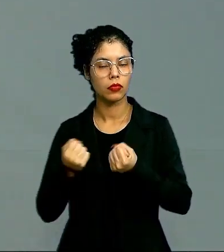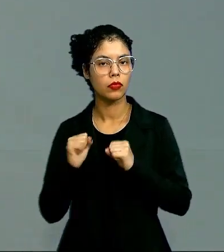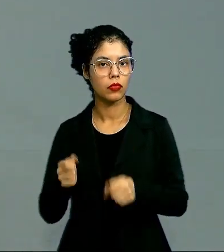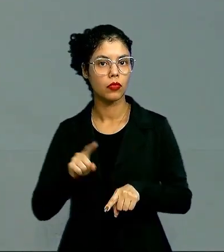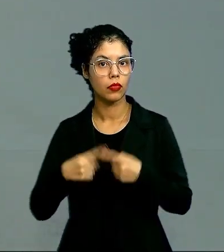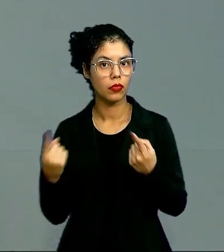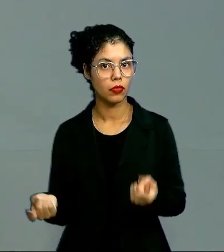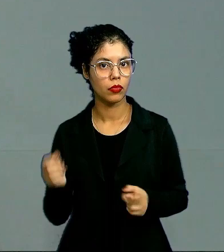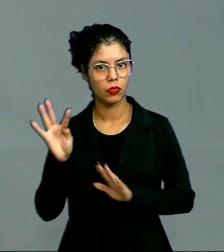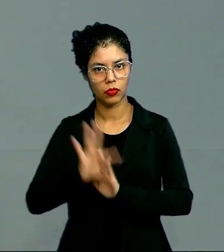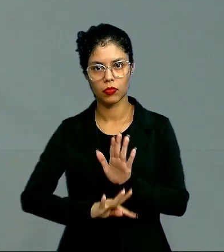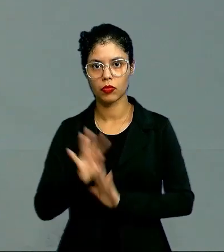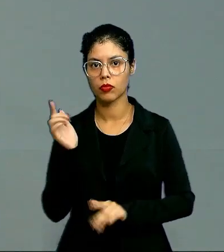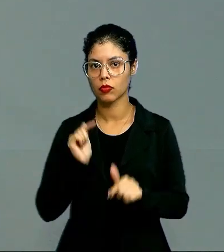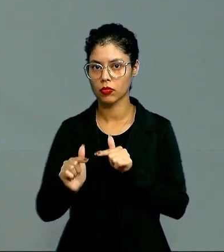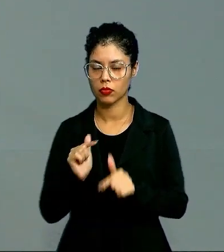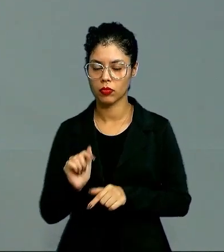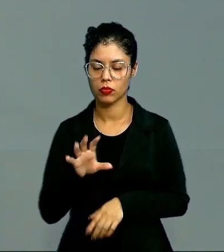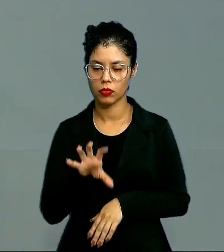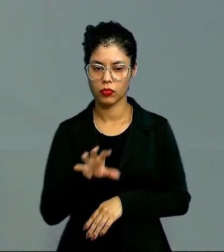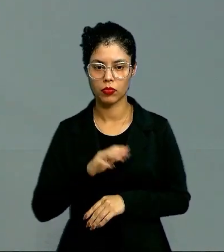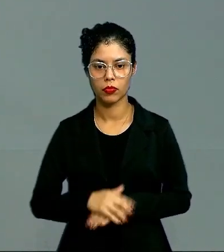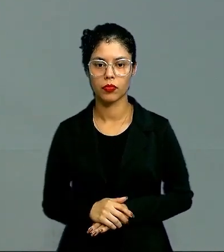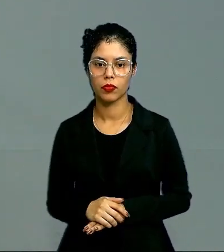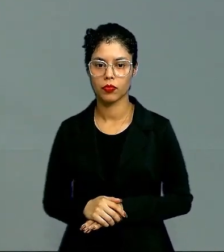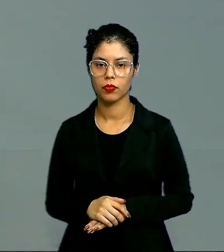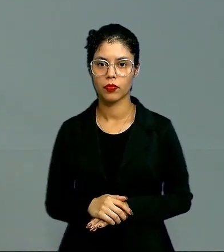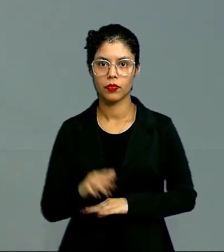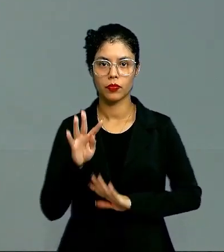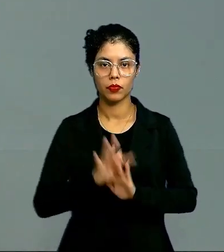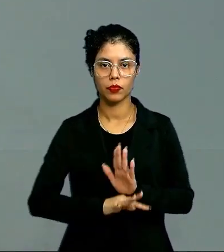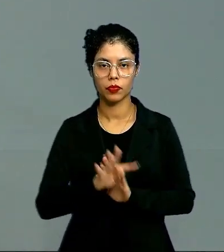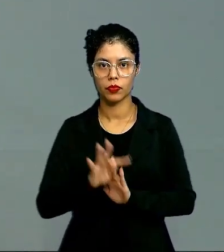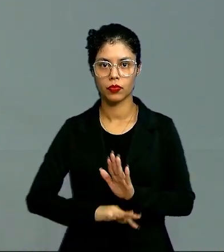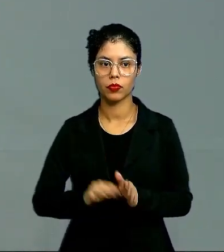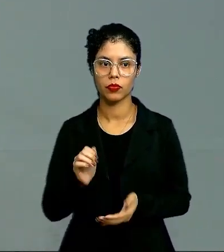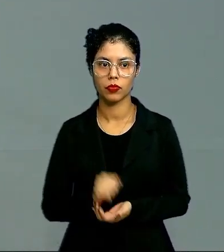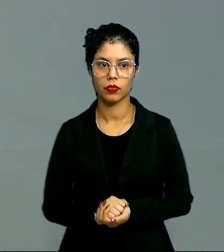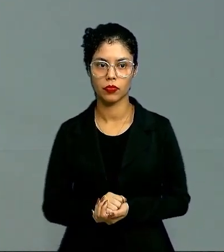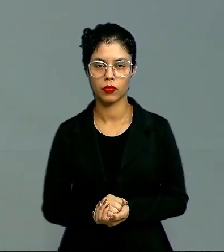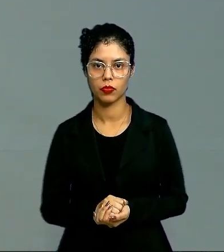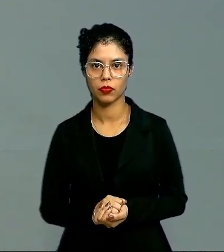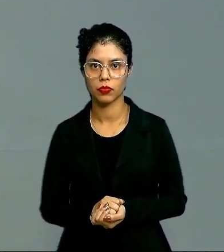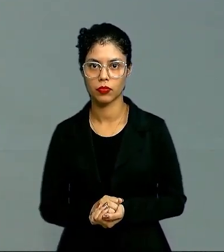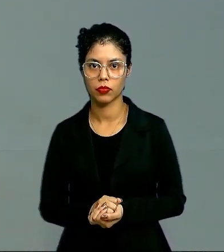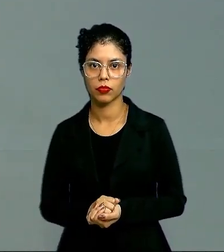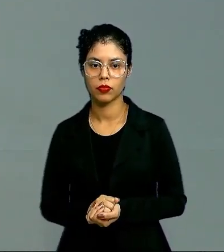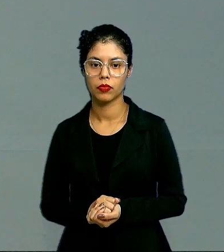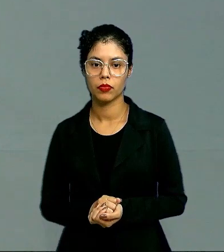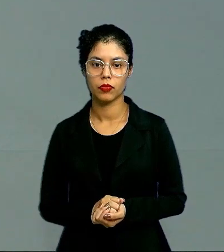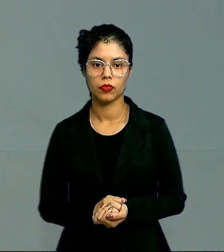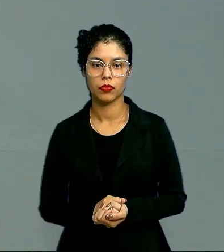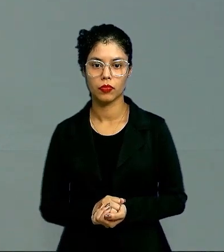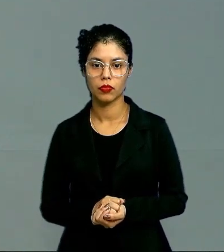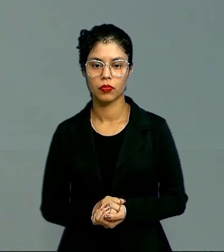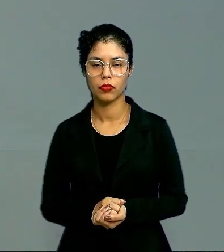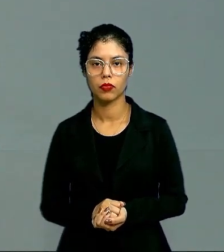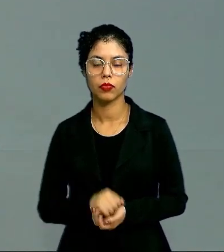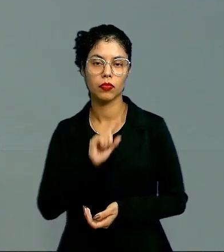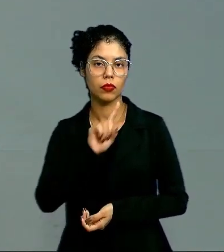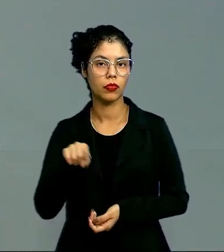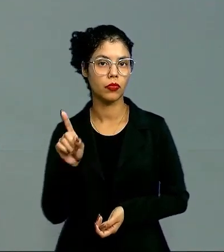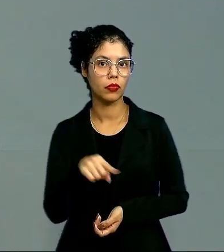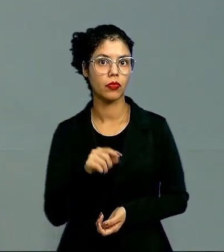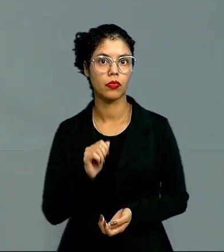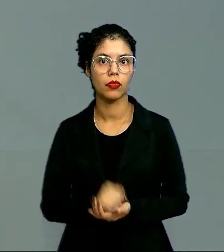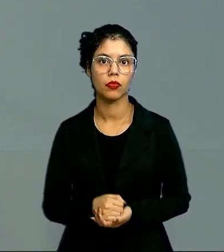Mas será que o texto trabalhou isso? É isso que o texto está dizendo? Não, né? Então eu já não poderia marcar essa. Porque isso